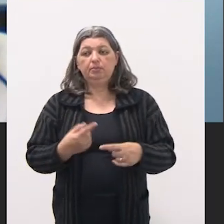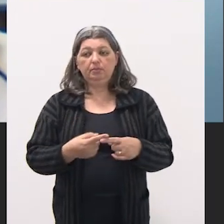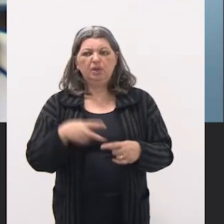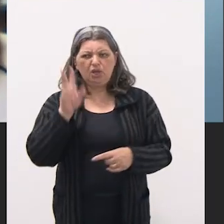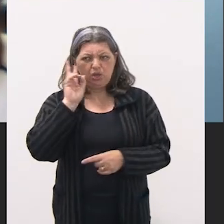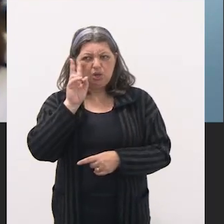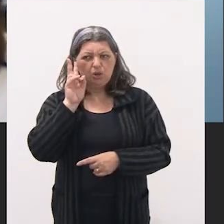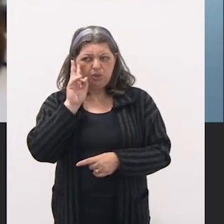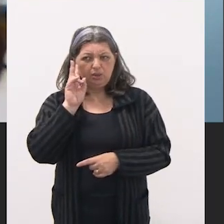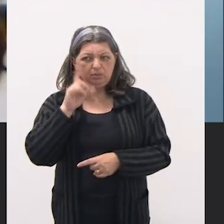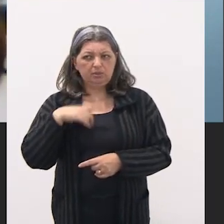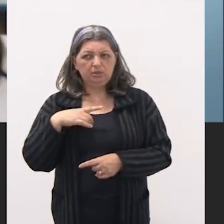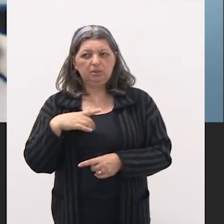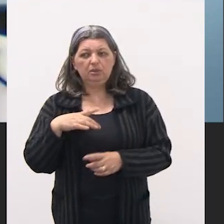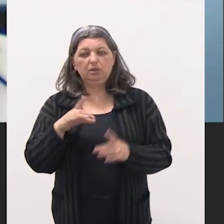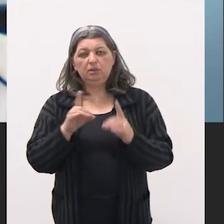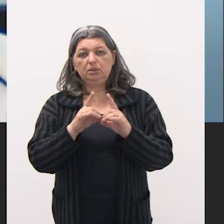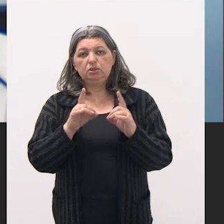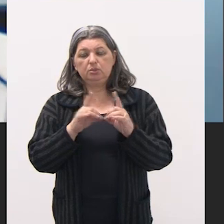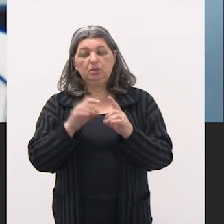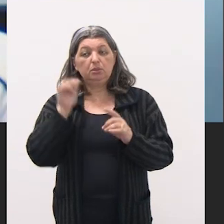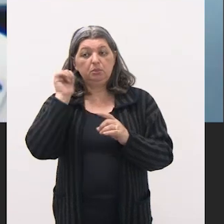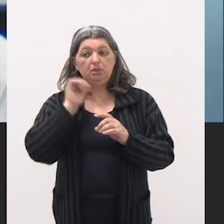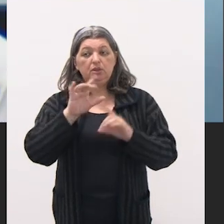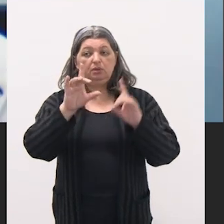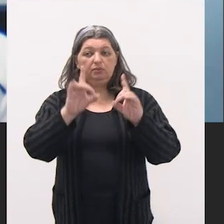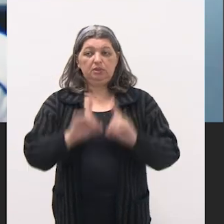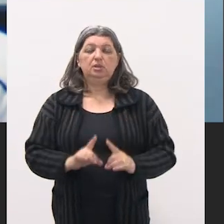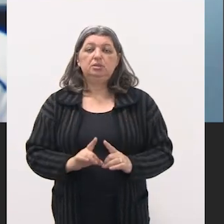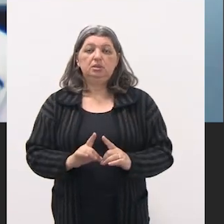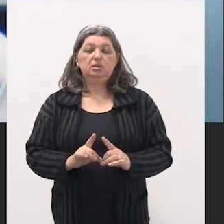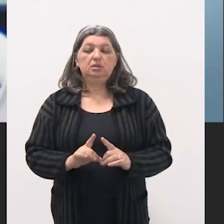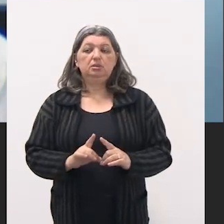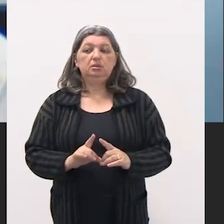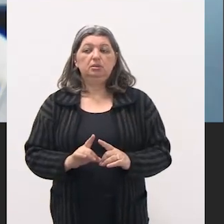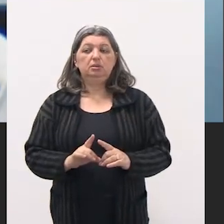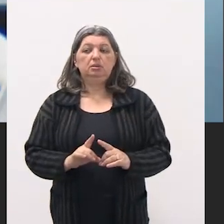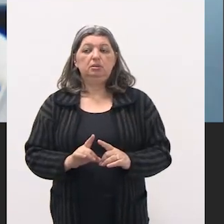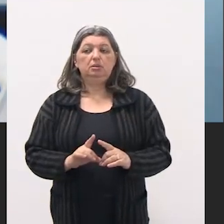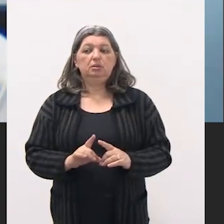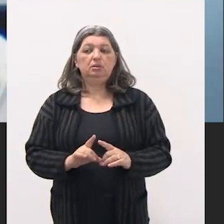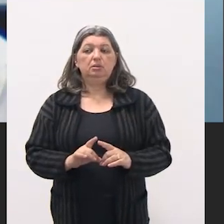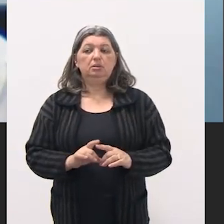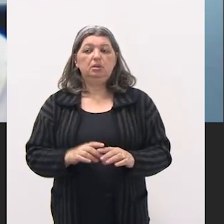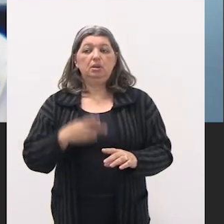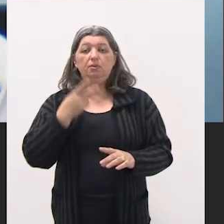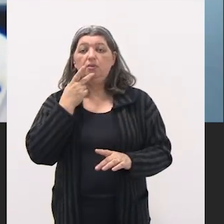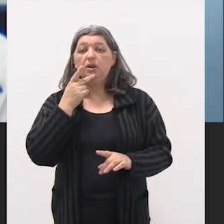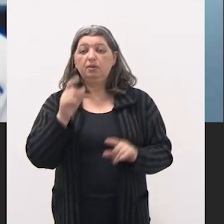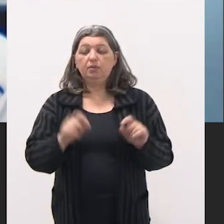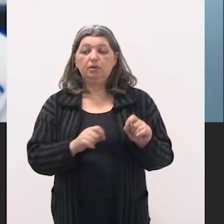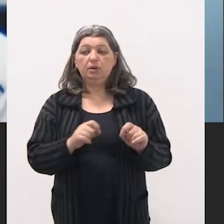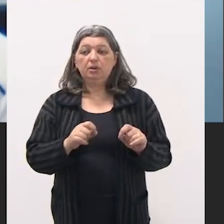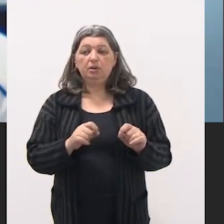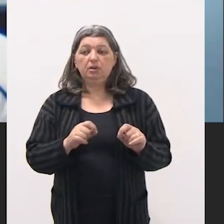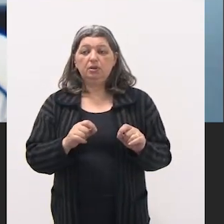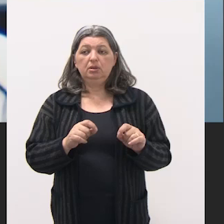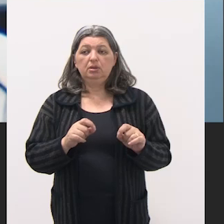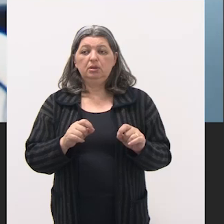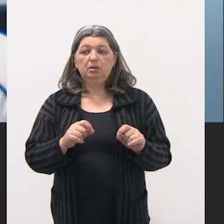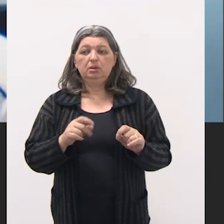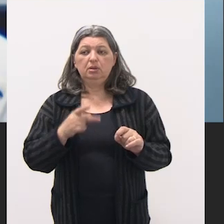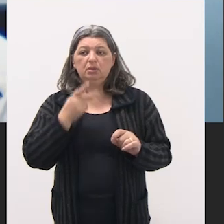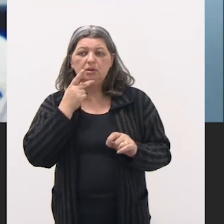uma mulher com deficiência, essa mulher com deficiência, eu falava com ela e ela estava com um